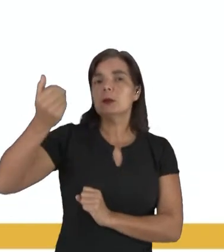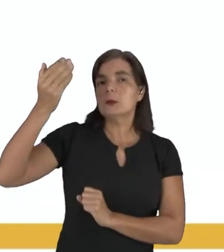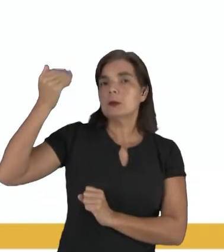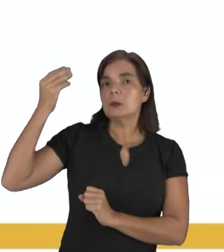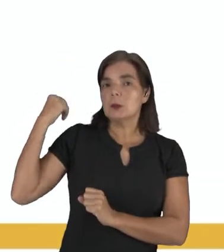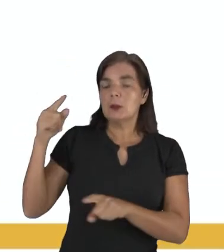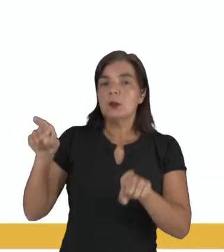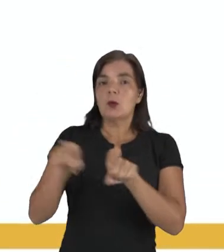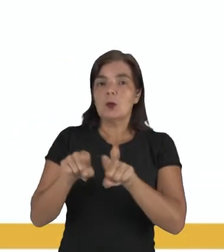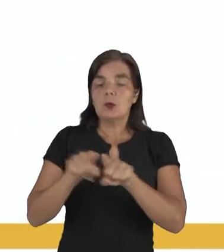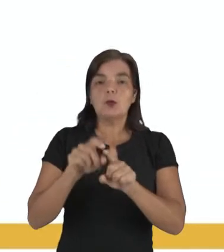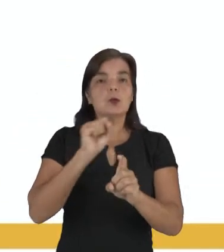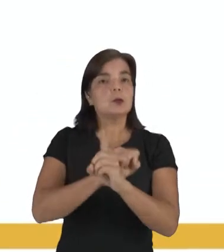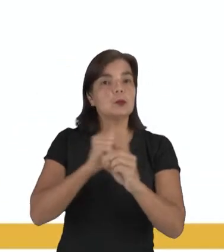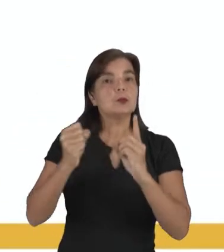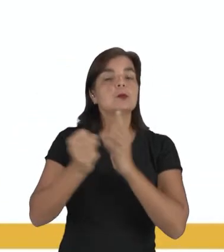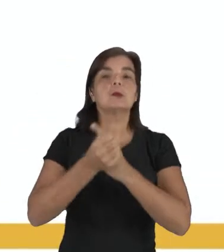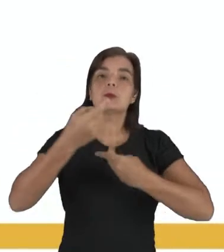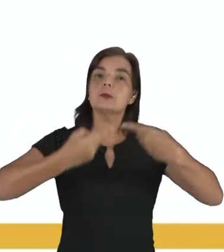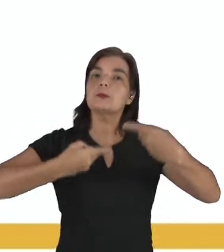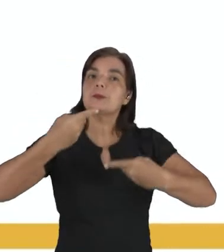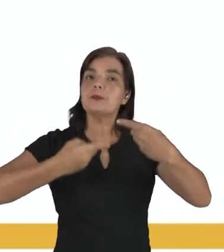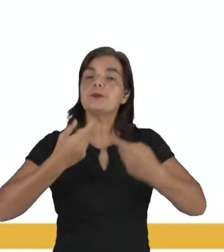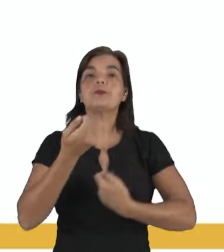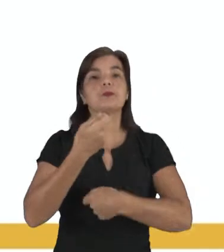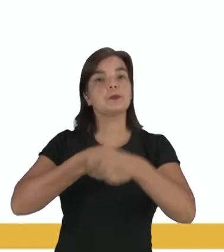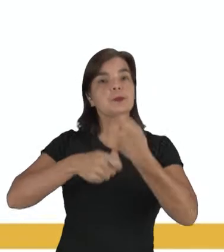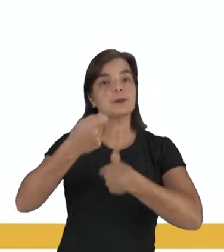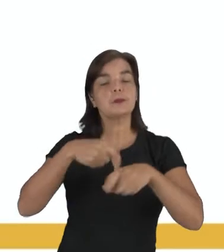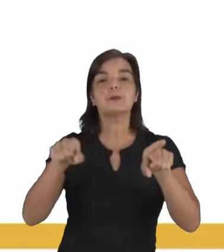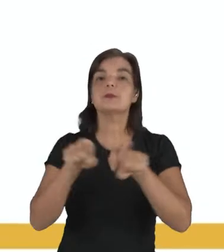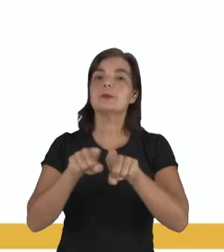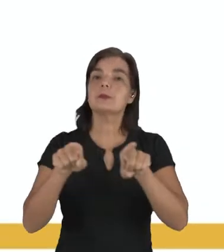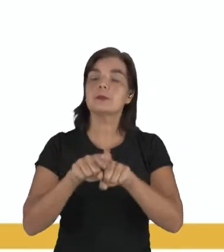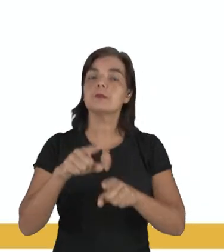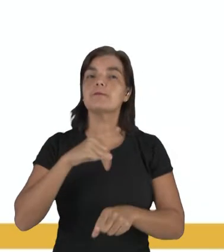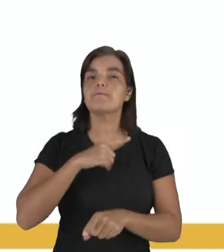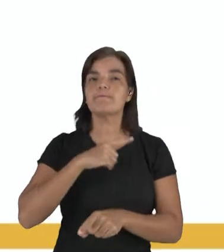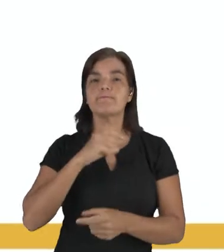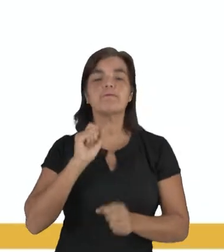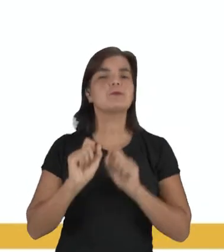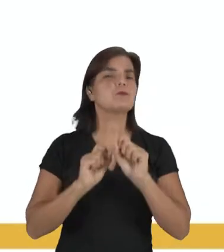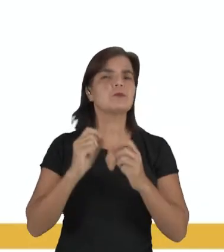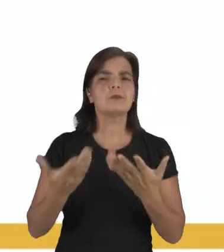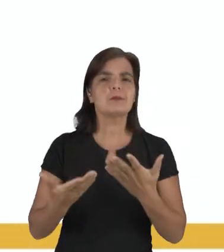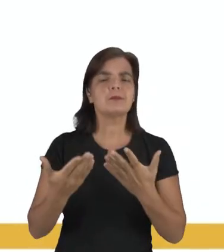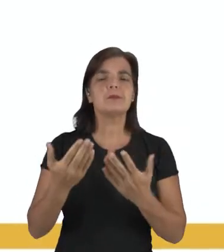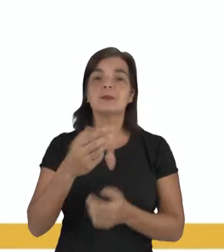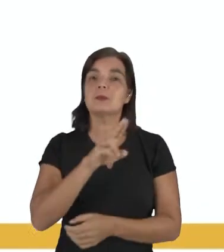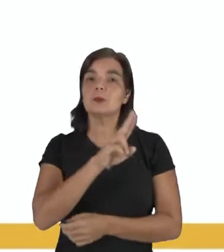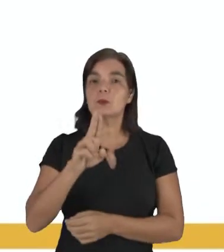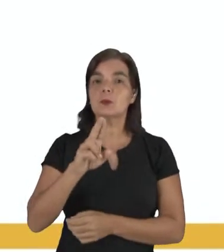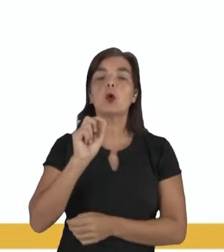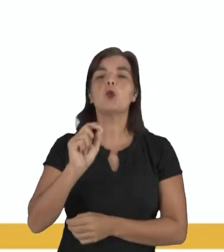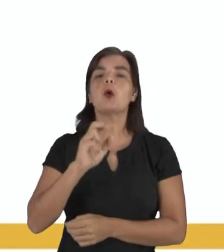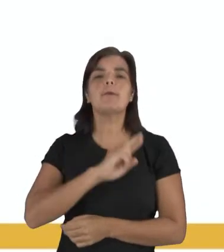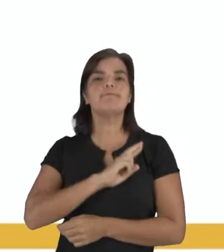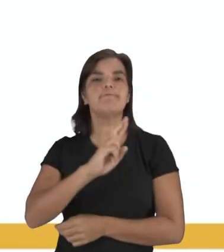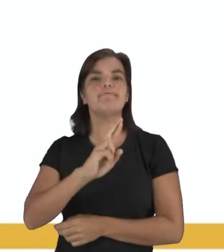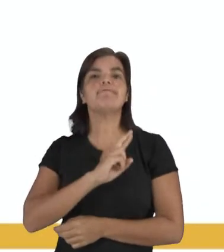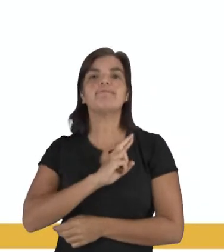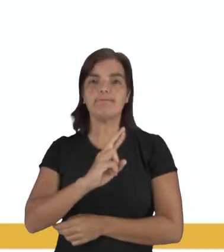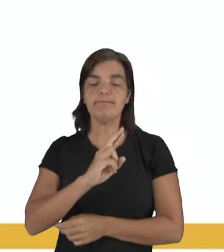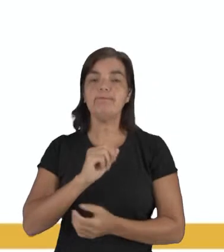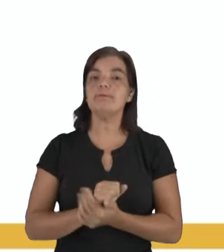né, o próprio sistema social, político e econômico, que tinha como o maior nome aí a religião.